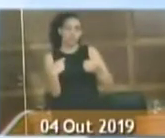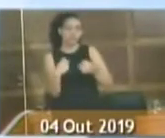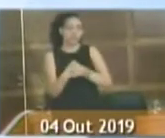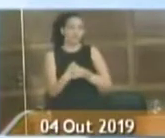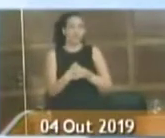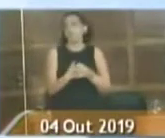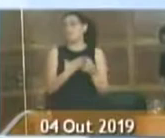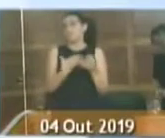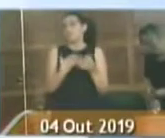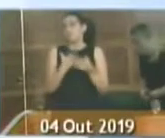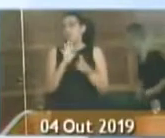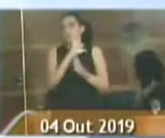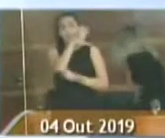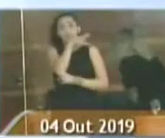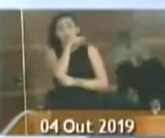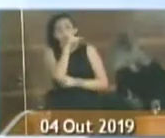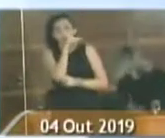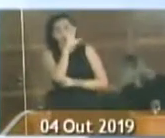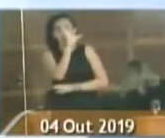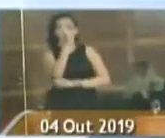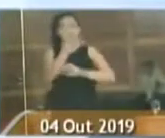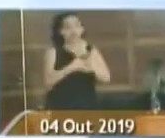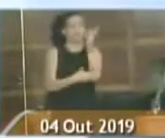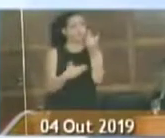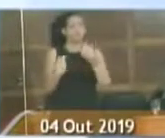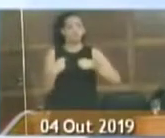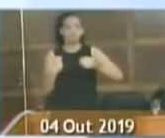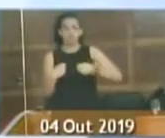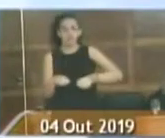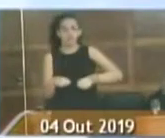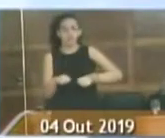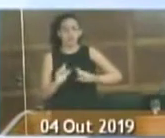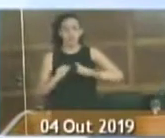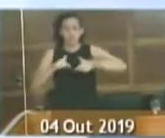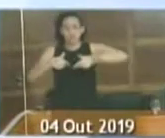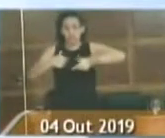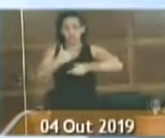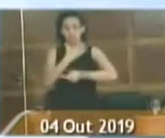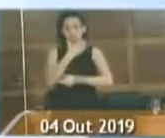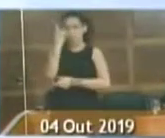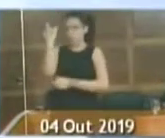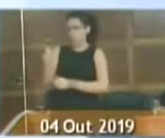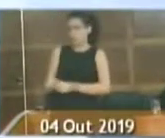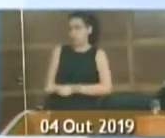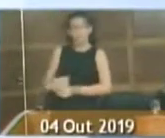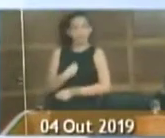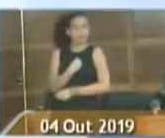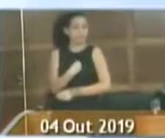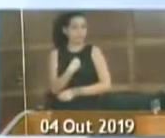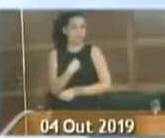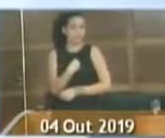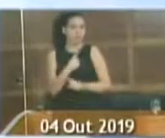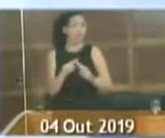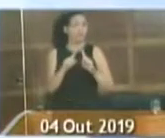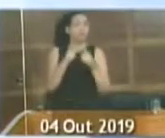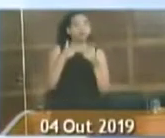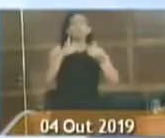eles não precisam, eles não dependem da ação humana para sobreviver. Contudo,